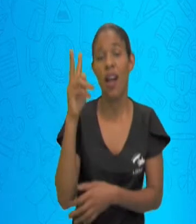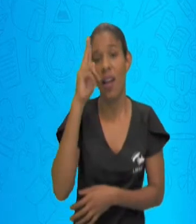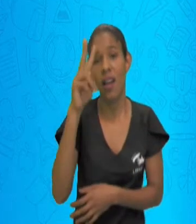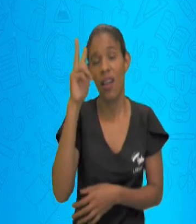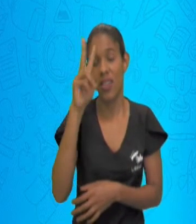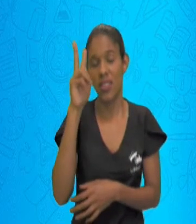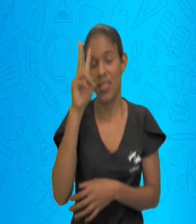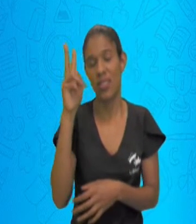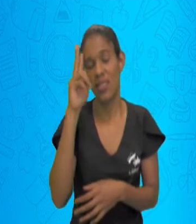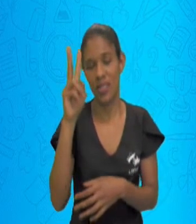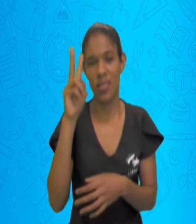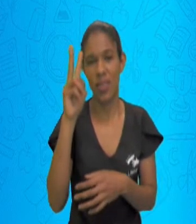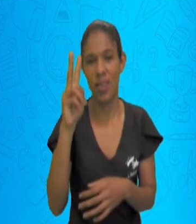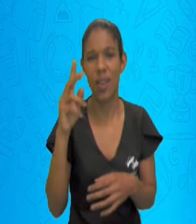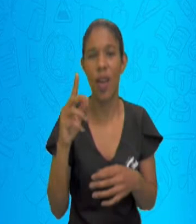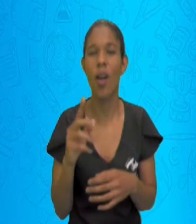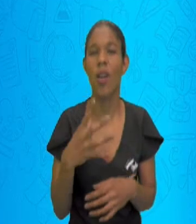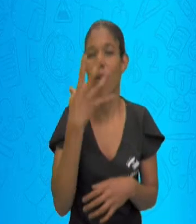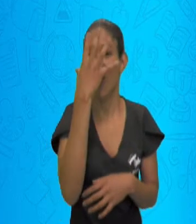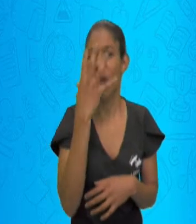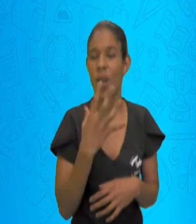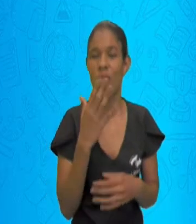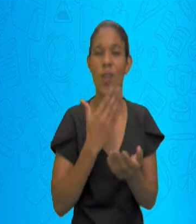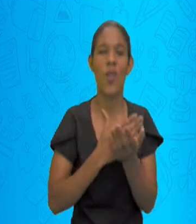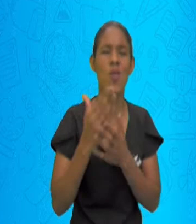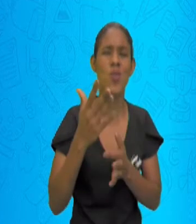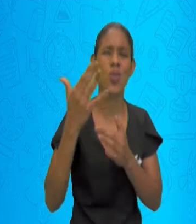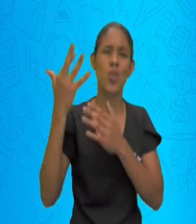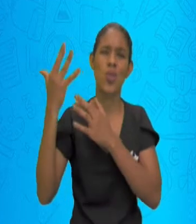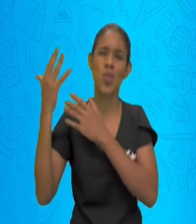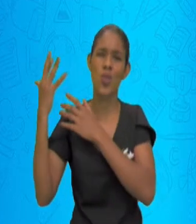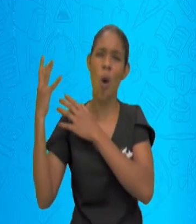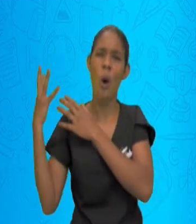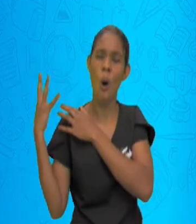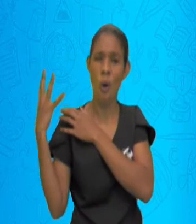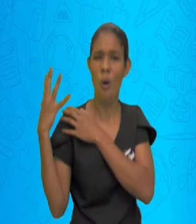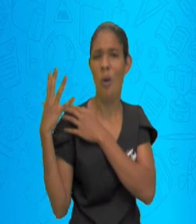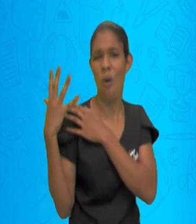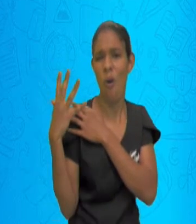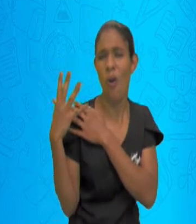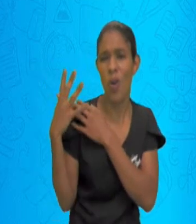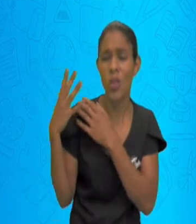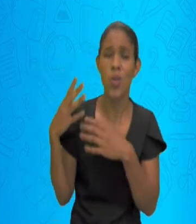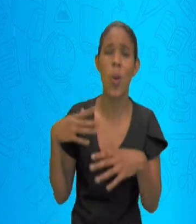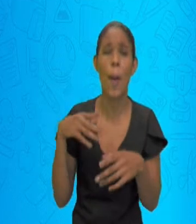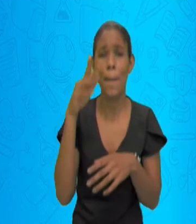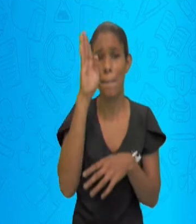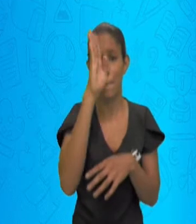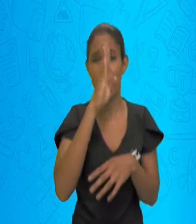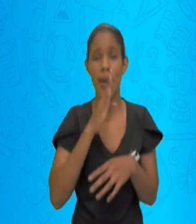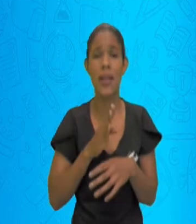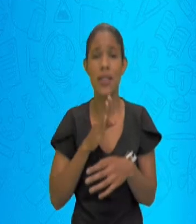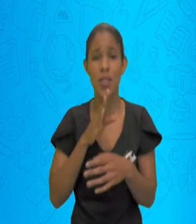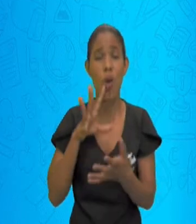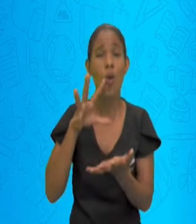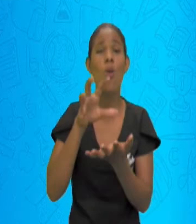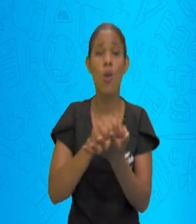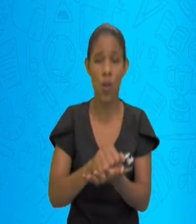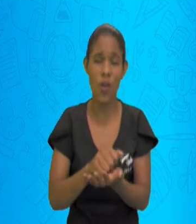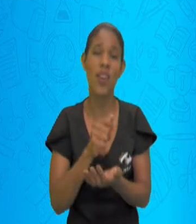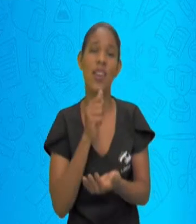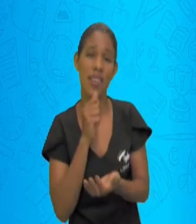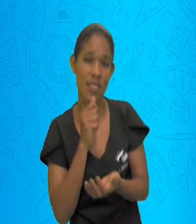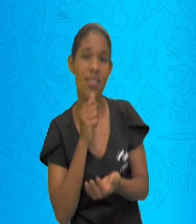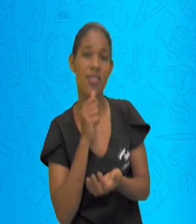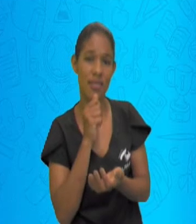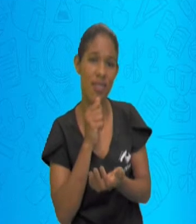primeiras manifestações carnavalescas foi o entrudo, uma festa de origem portuguesa que, na colônia, era praticada